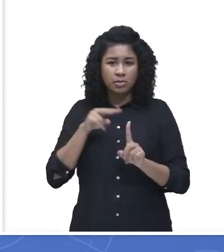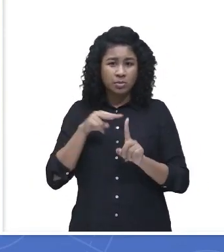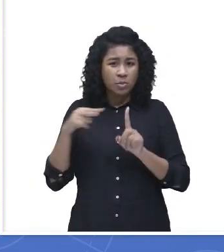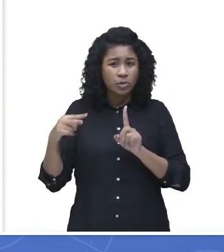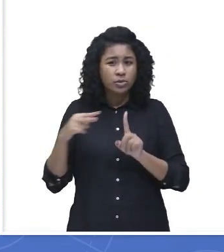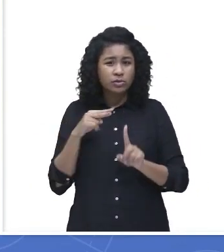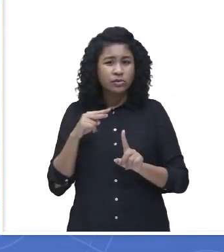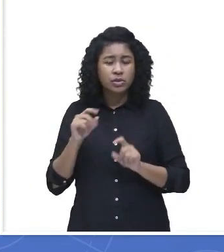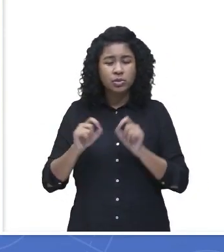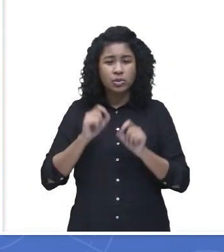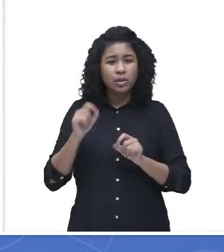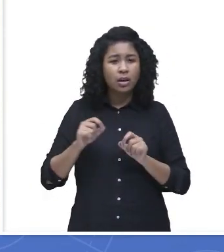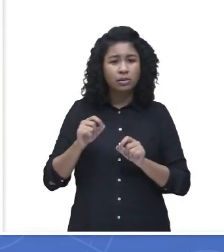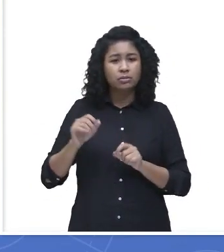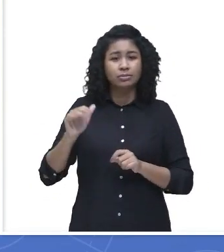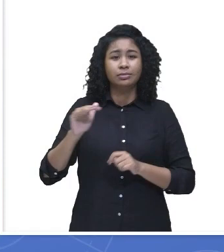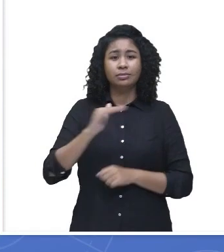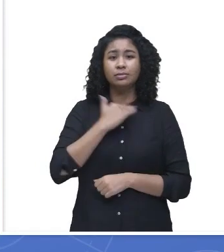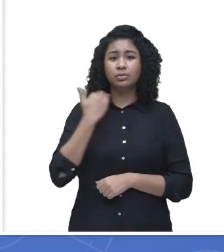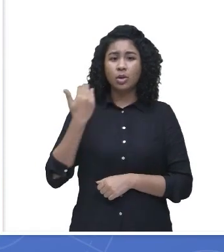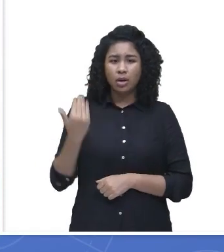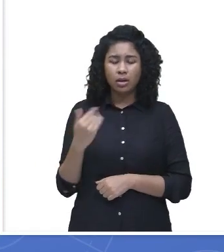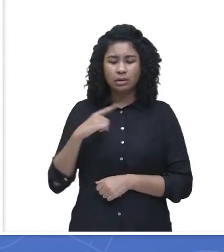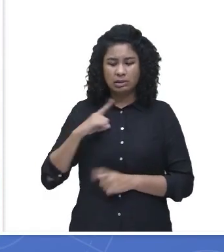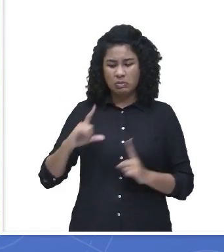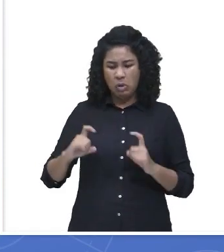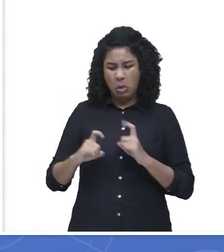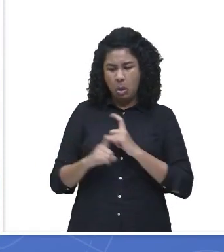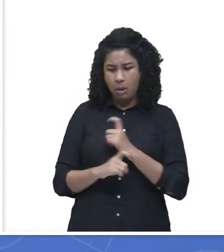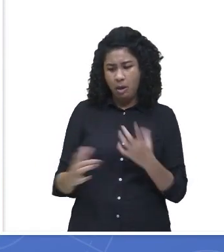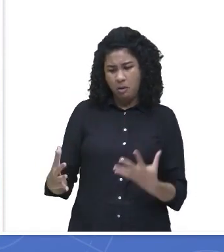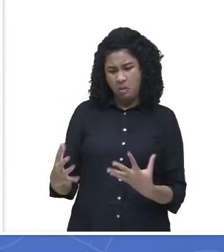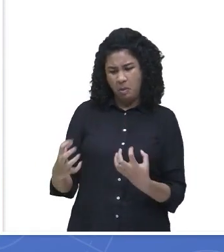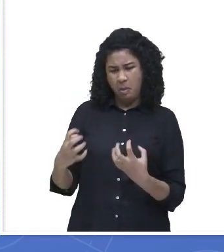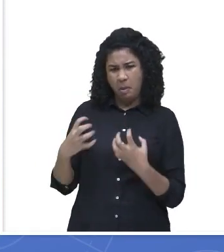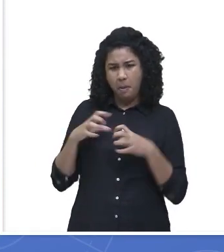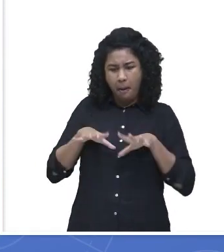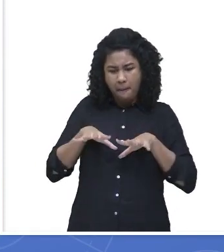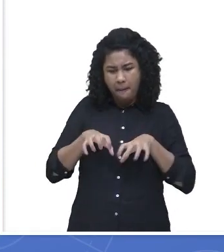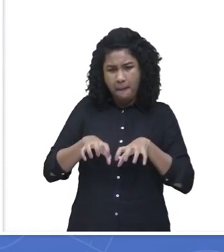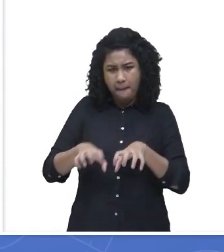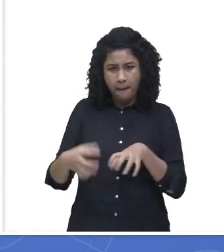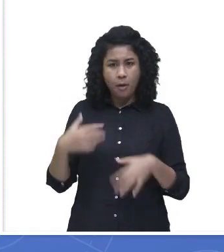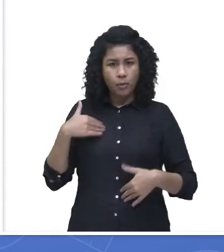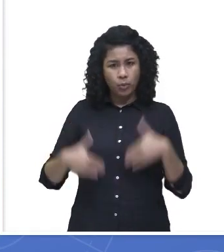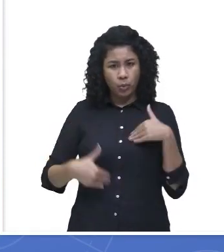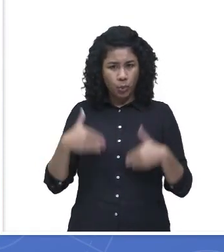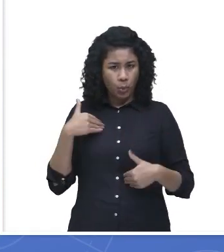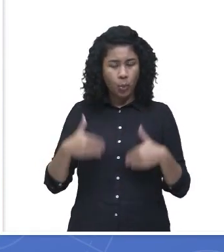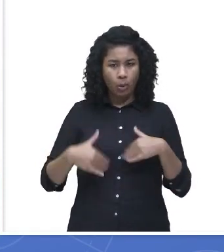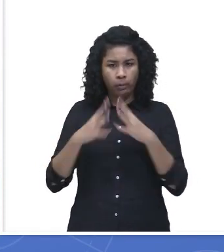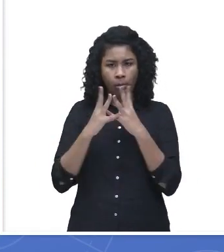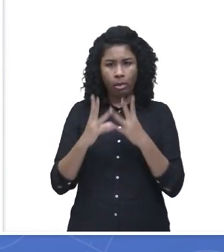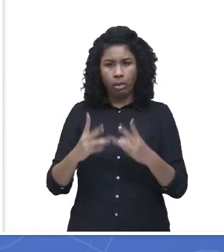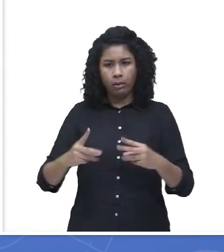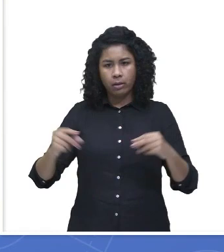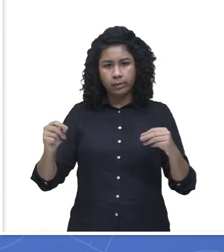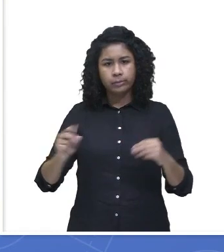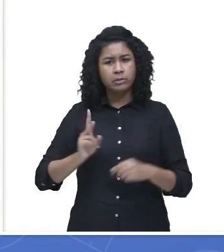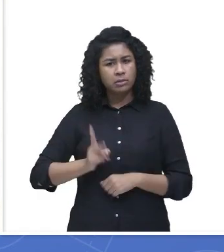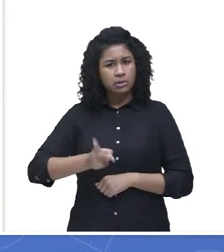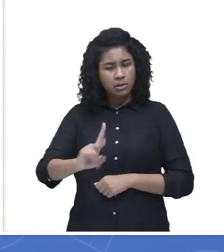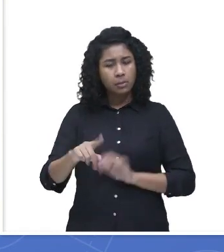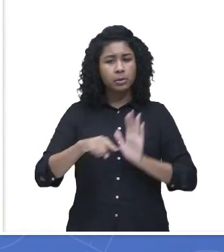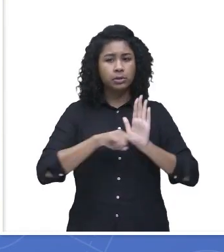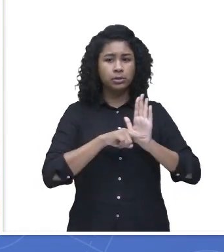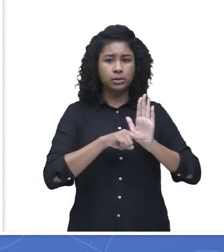aí no fim da sua vida, em que o verme irá consumir em um tom negativo. E o que, que a gente pode observar bem nesse poema? Acompanhe